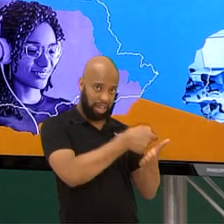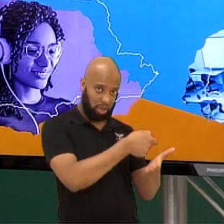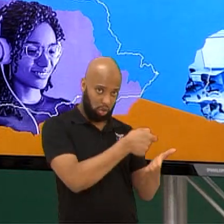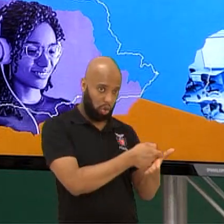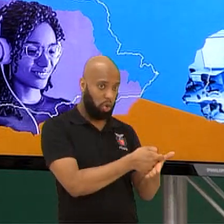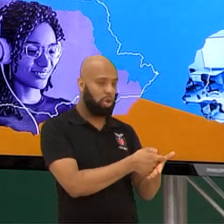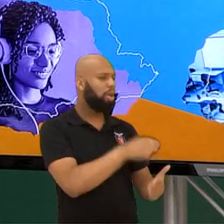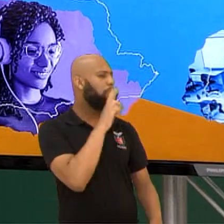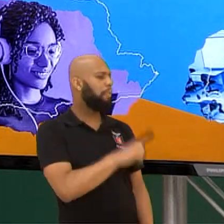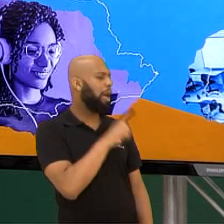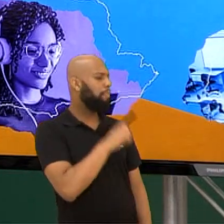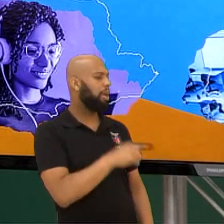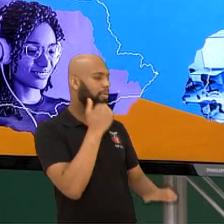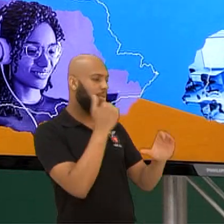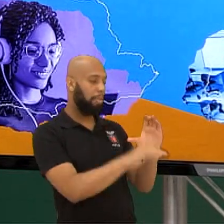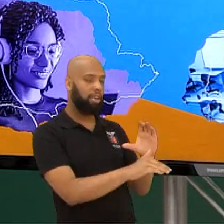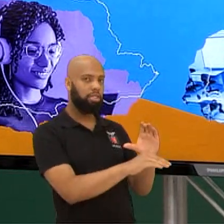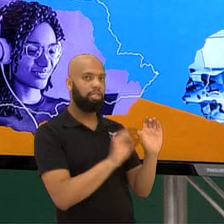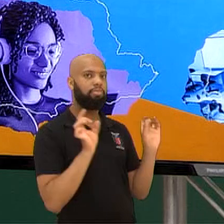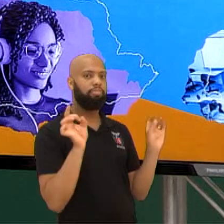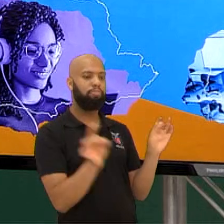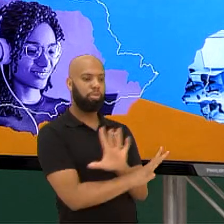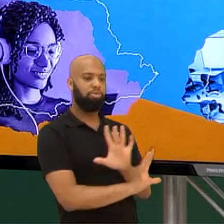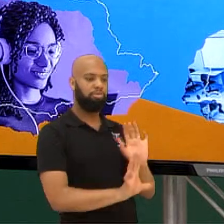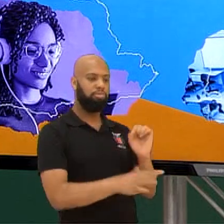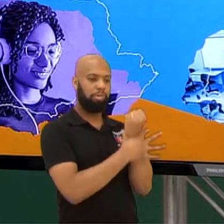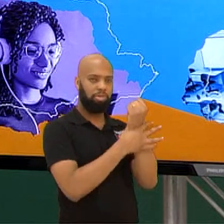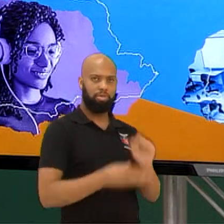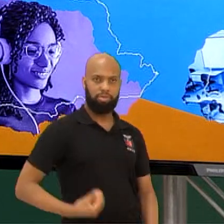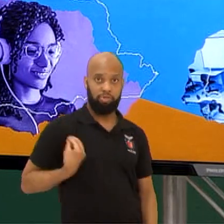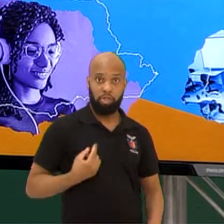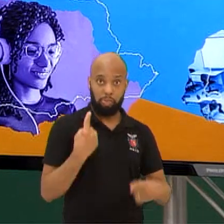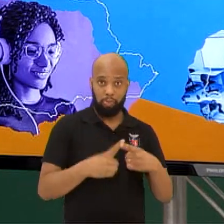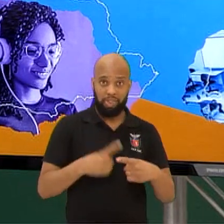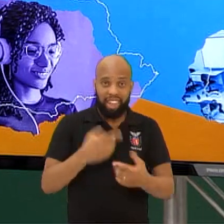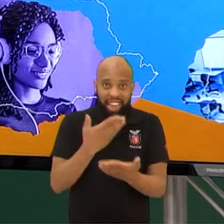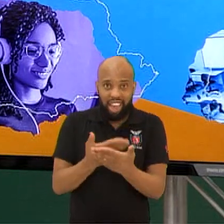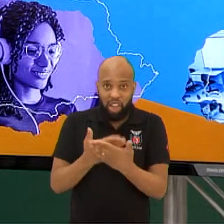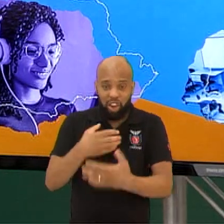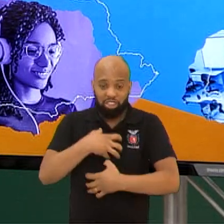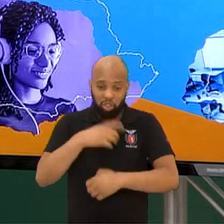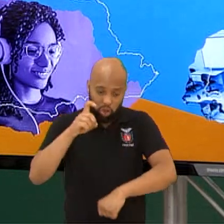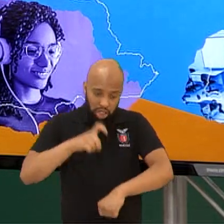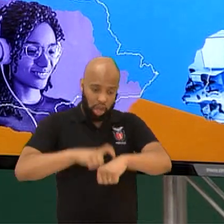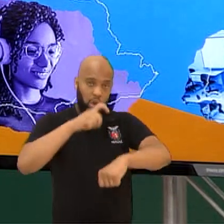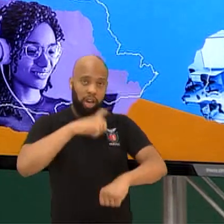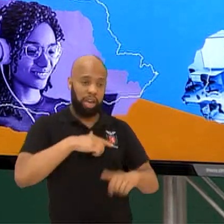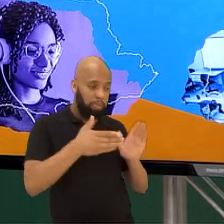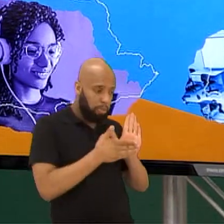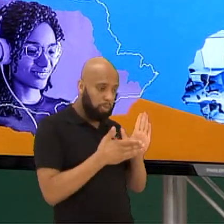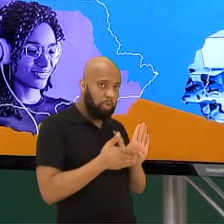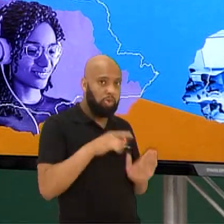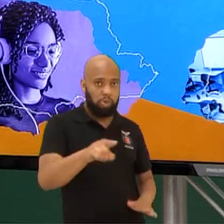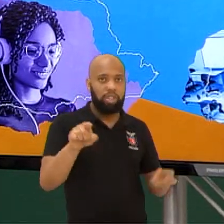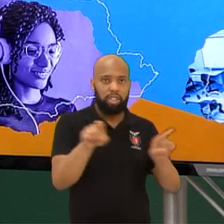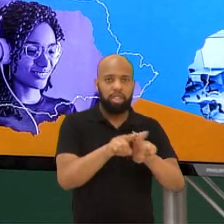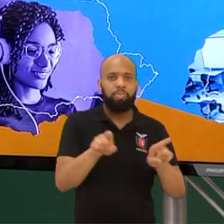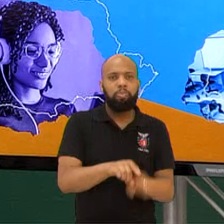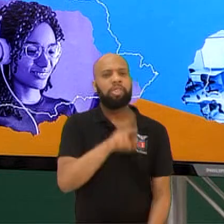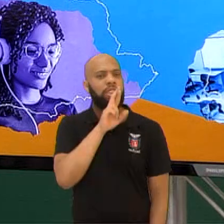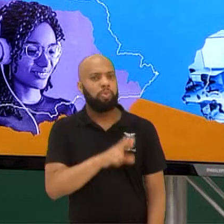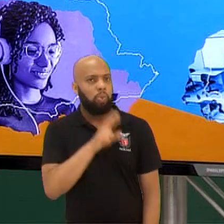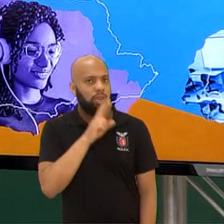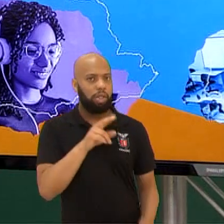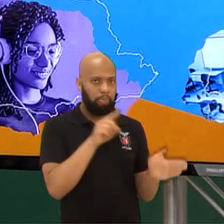Classroom, né, para garantir sua presença. Apesar da aula ser ao vivo, mas haverá a proposta para você de